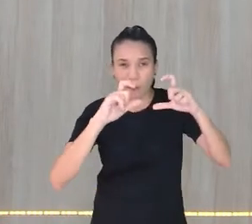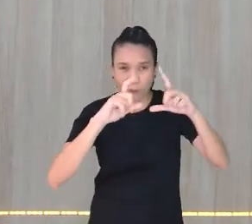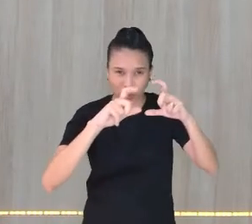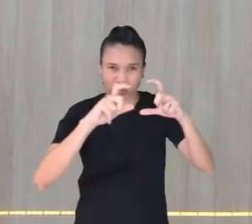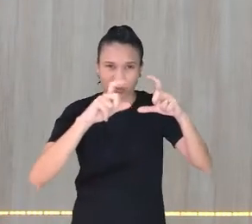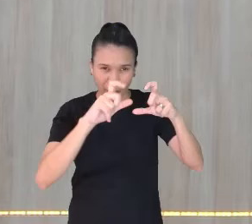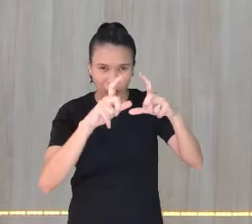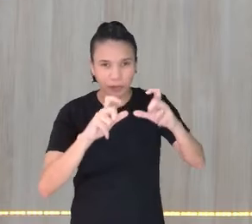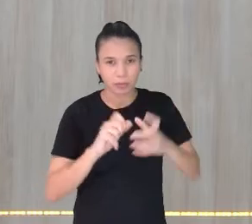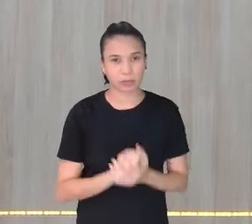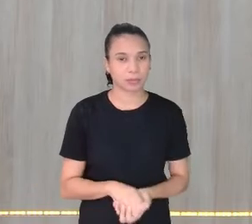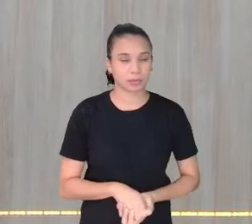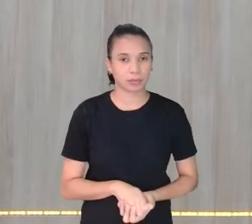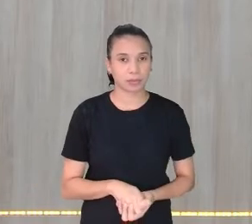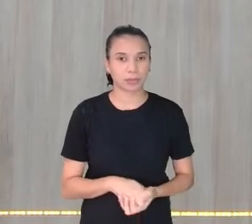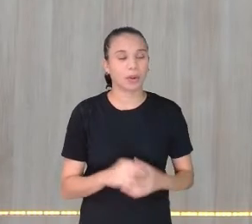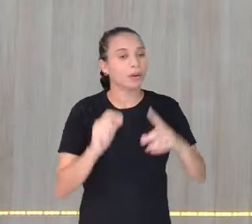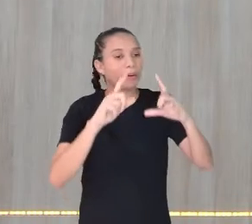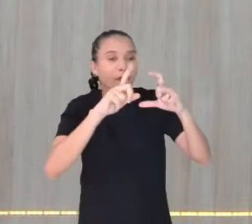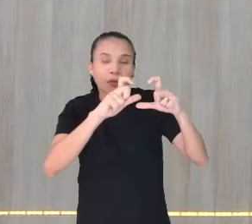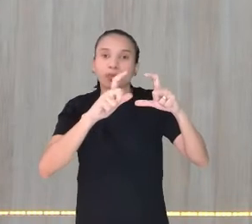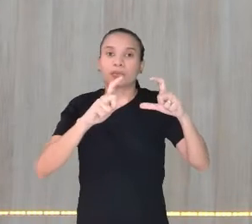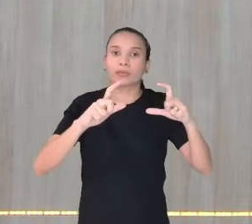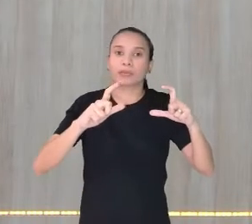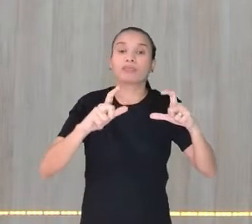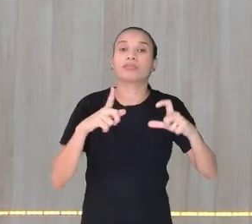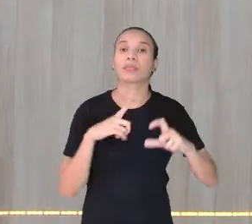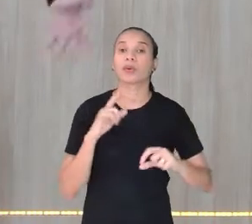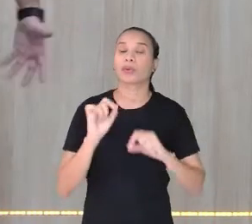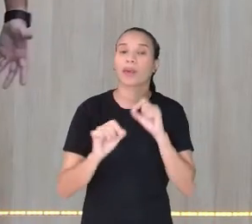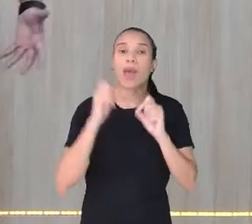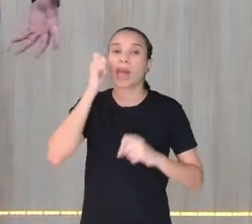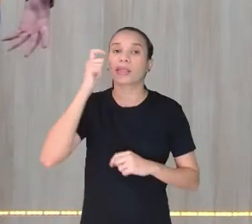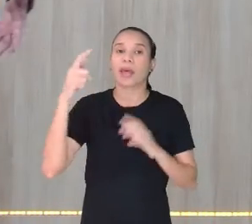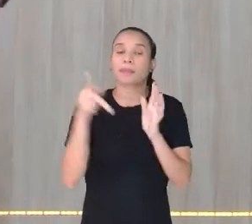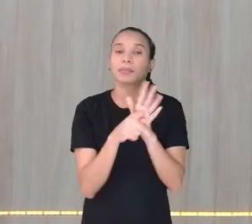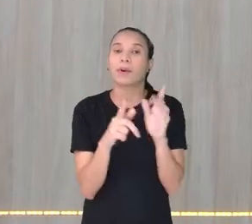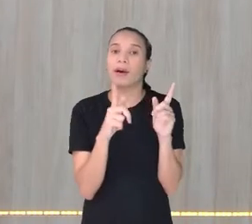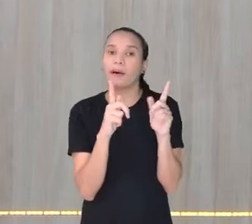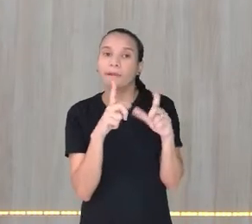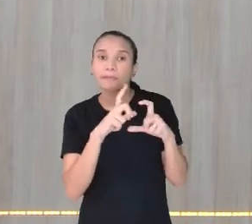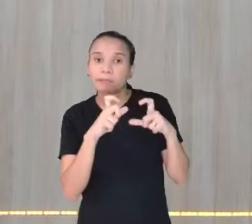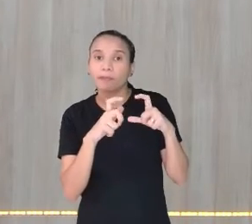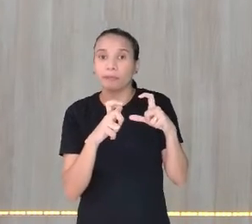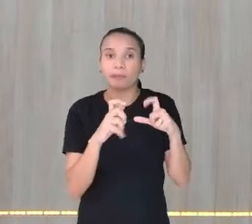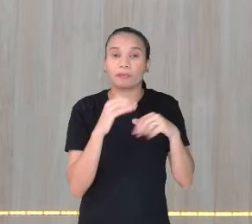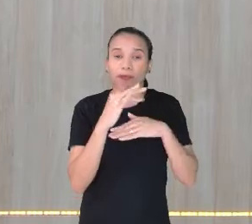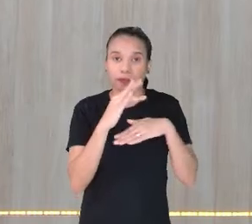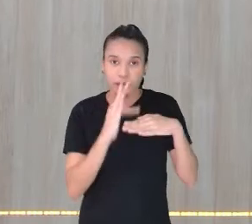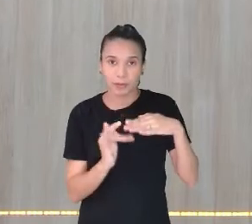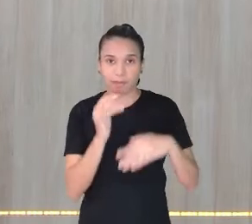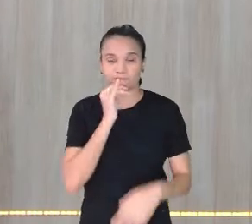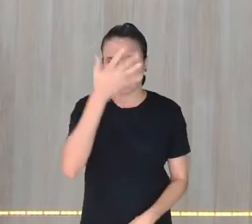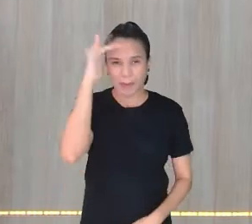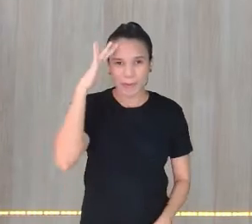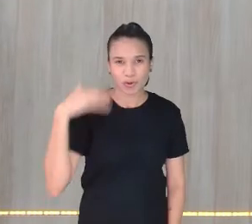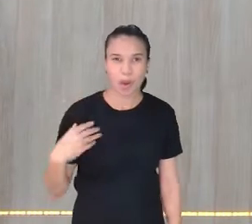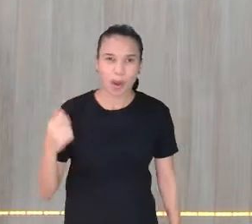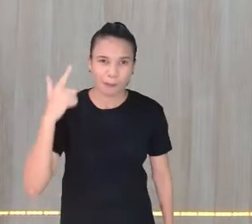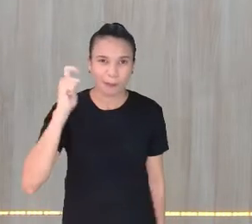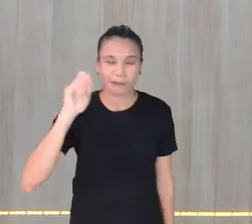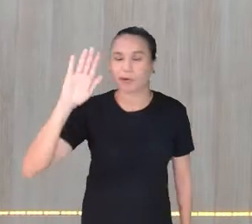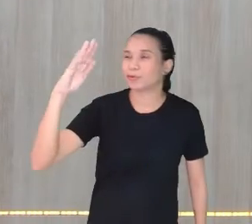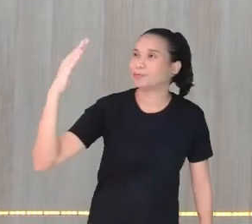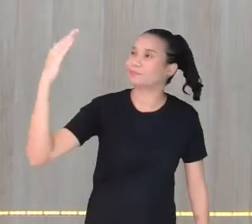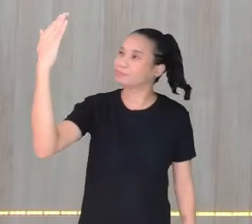exemplo, você está entendendo ali a ideia de fração. Porque quando você vai tirar uma selfie, por exemplo, só